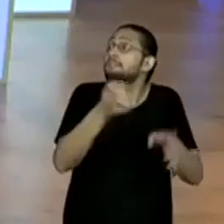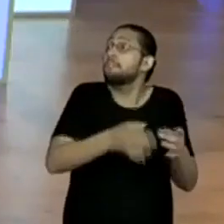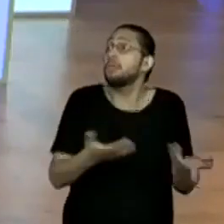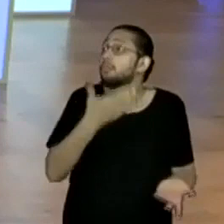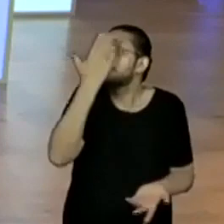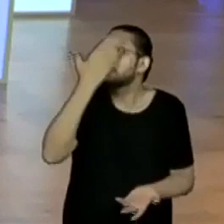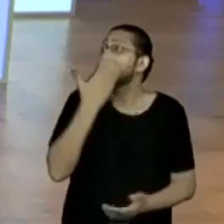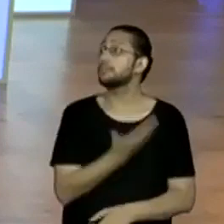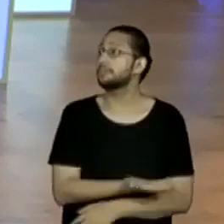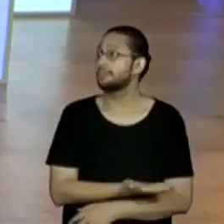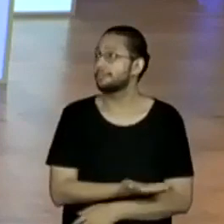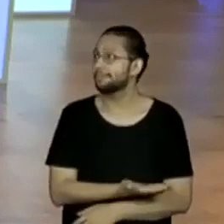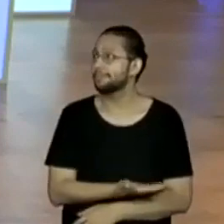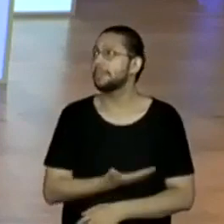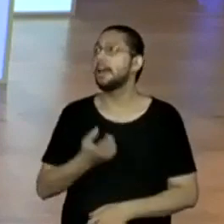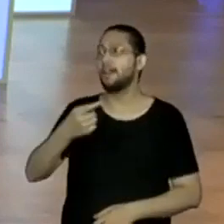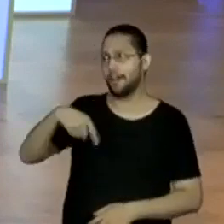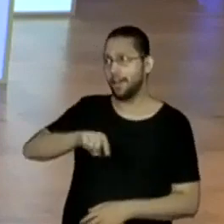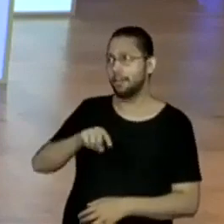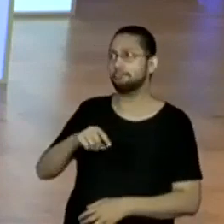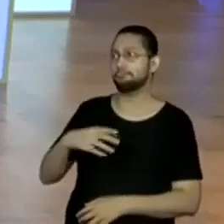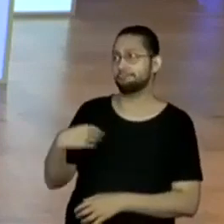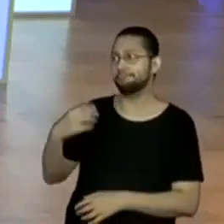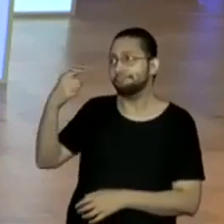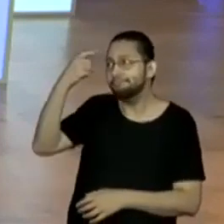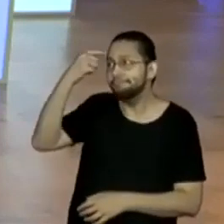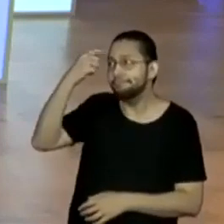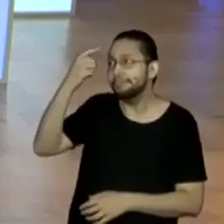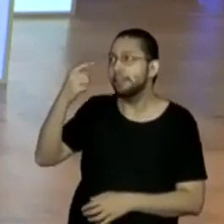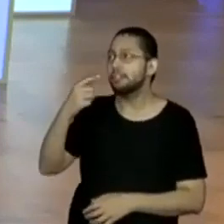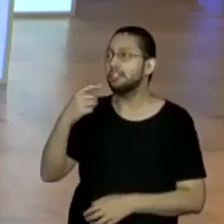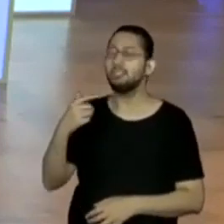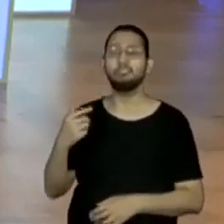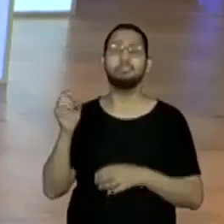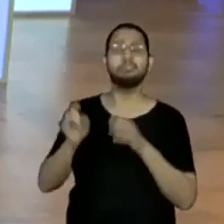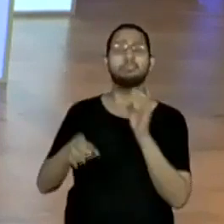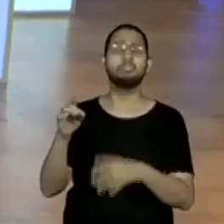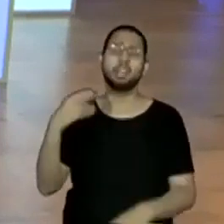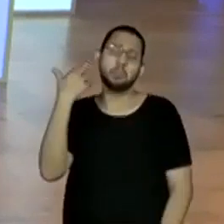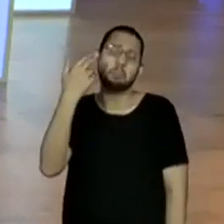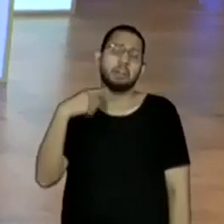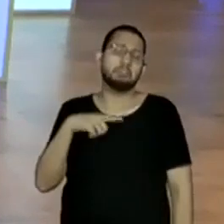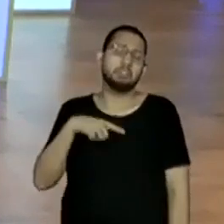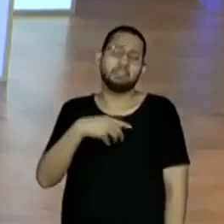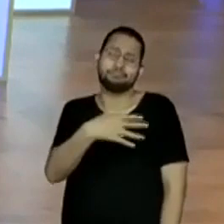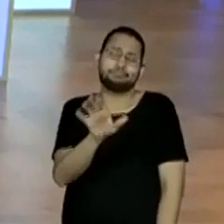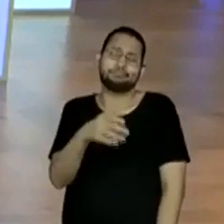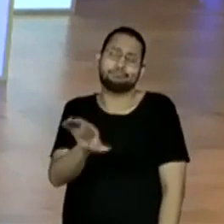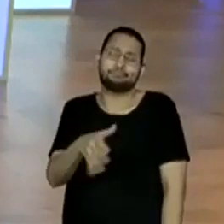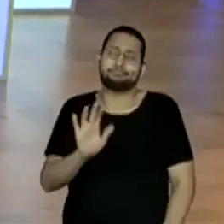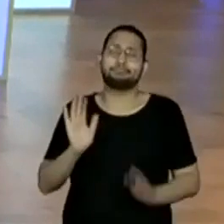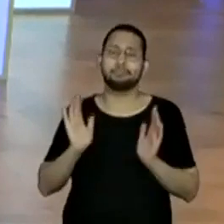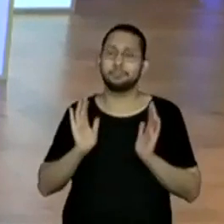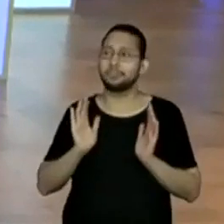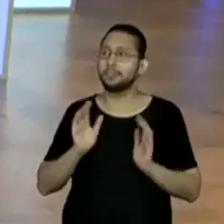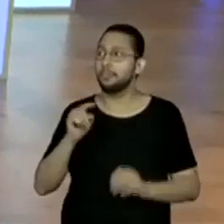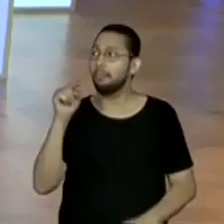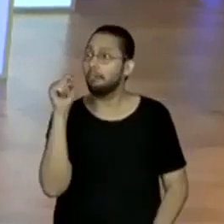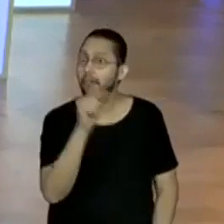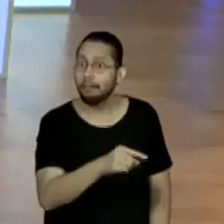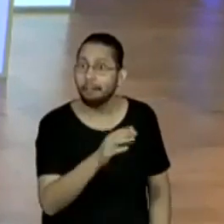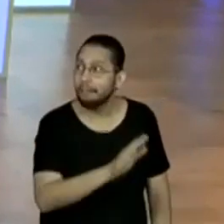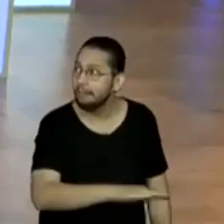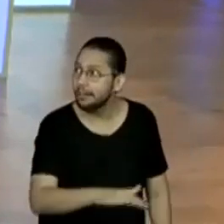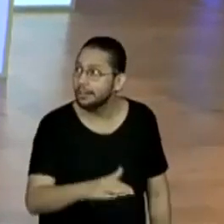a pensar nisso, a gente normaliza tudo. O que eu quero falar com isso? Você olha uma criança e fala, como assim? Ela não sabe